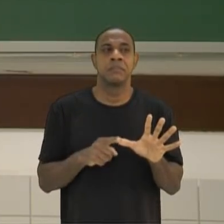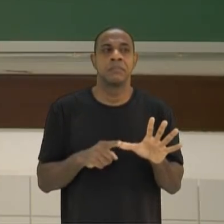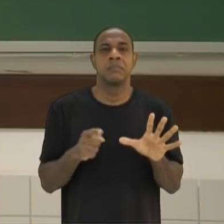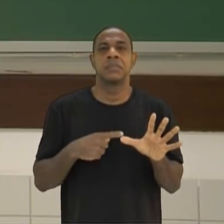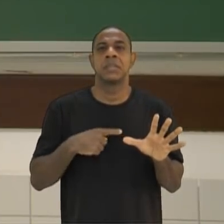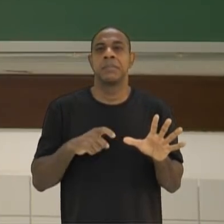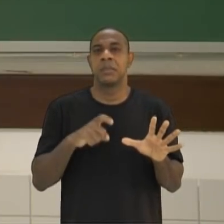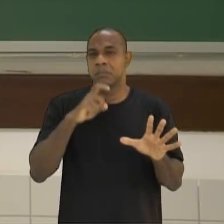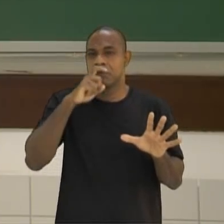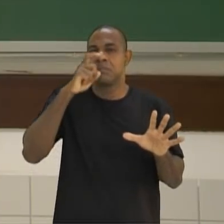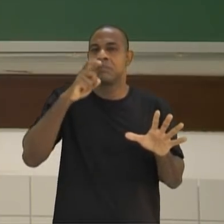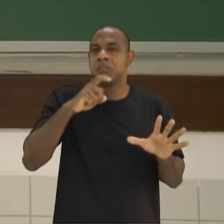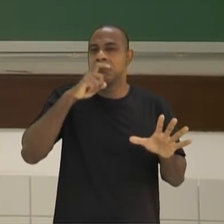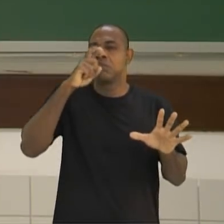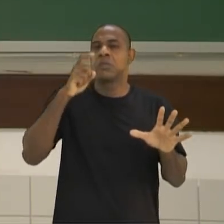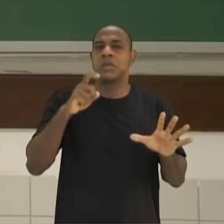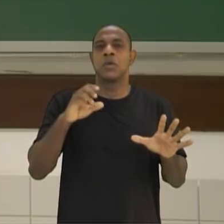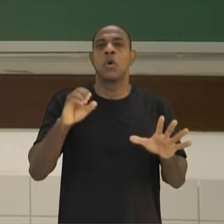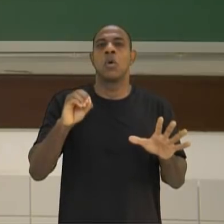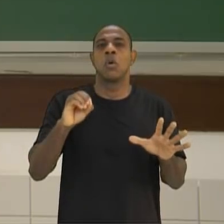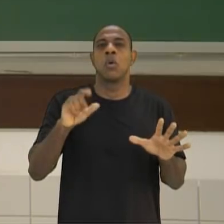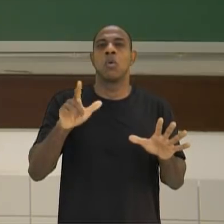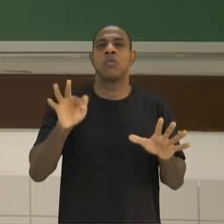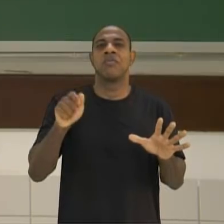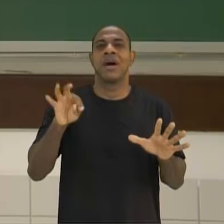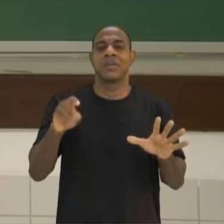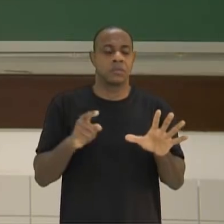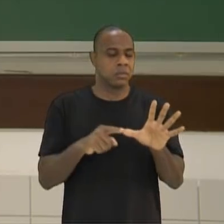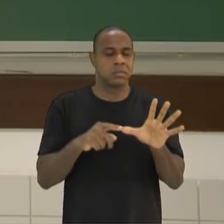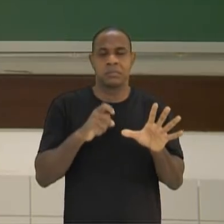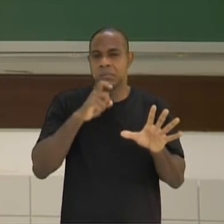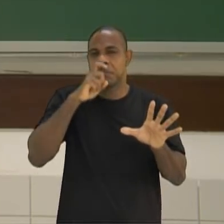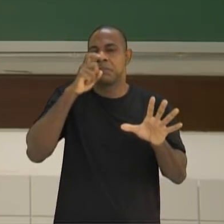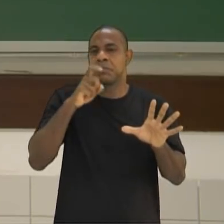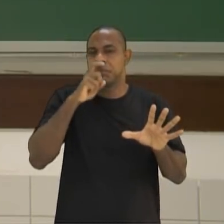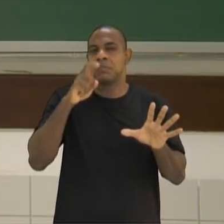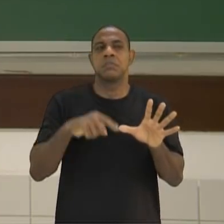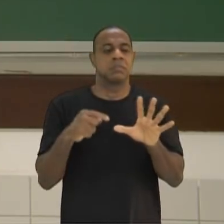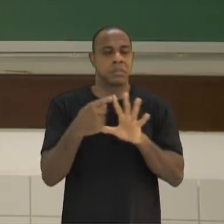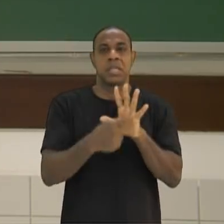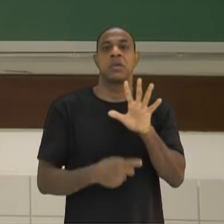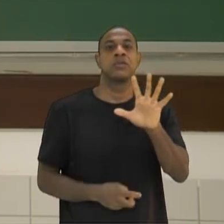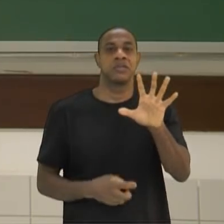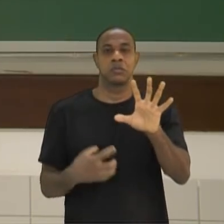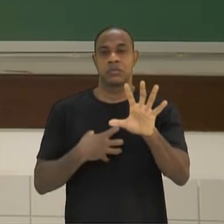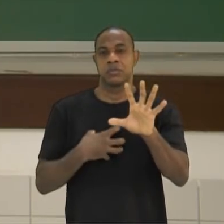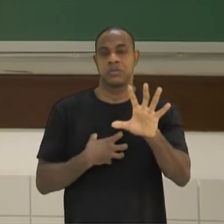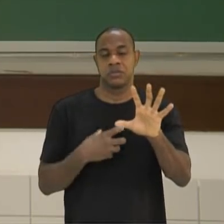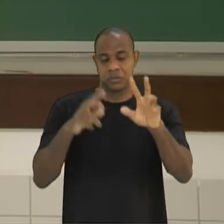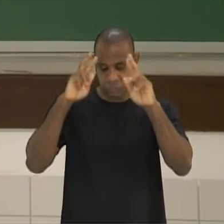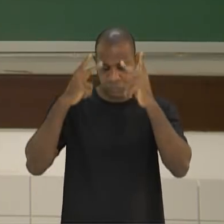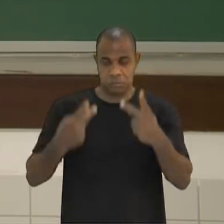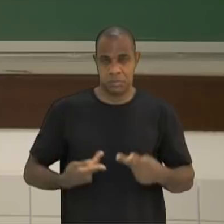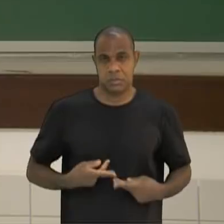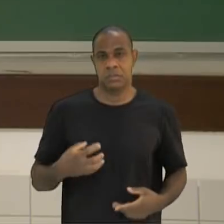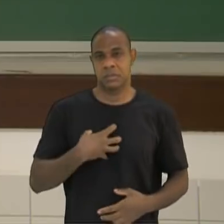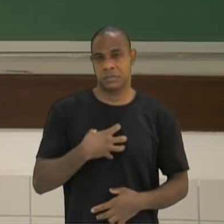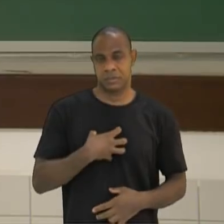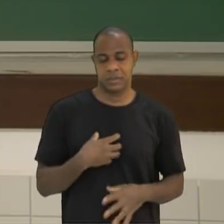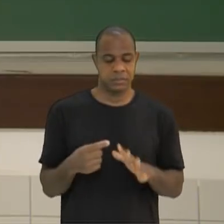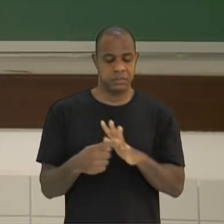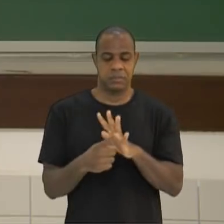cheiro, né? O olfato, né? Então os 5 sentidos que o ser humano tem, né? E os animais também têm, são paladar,